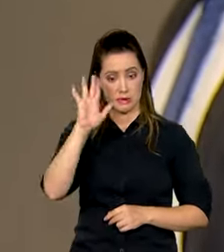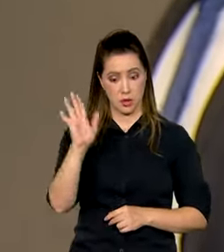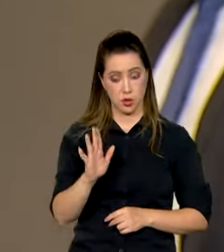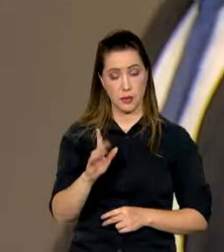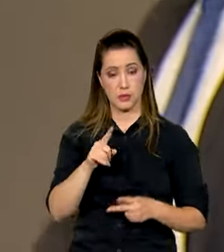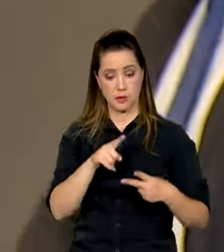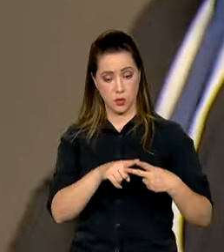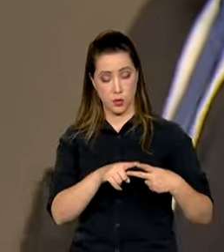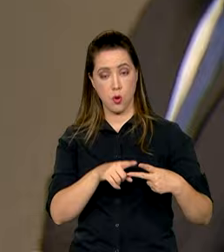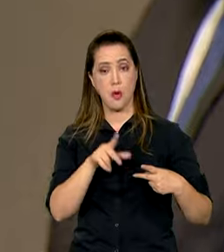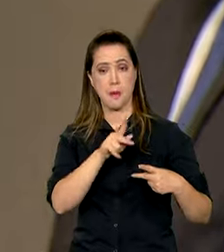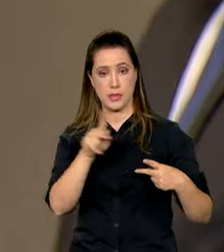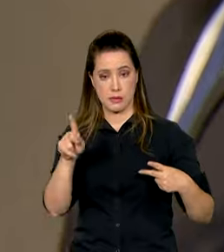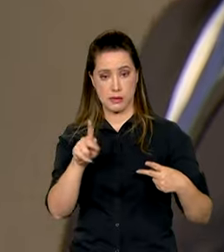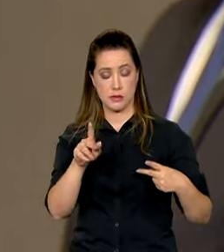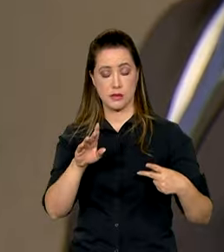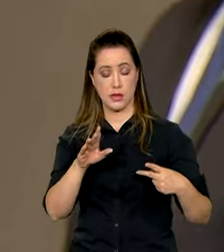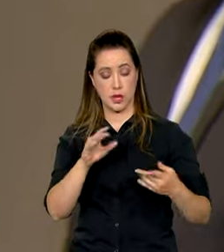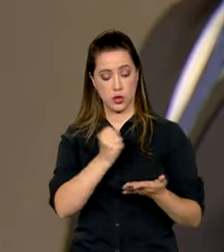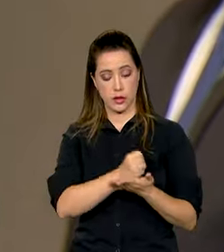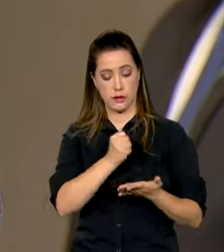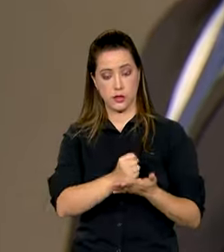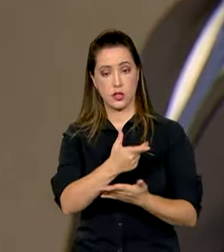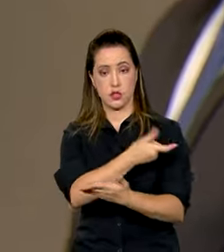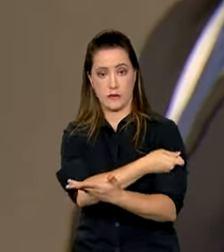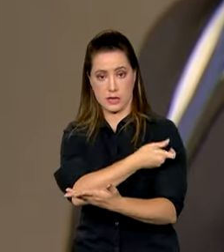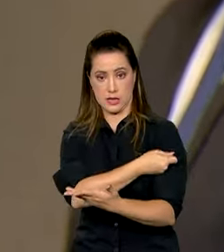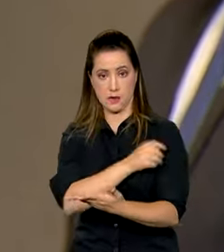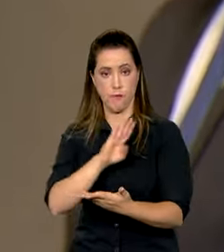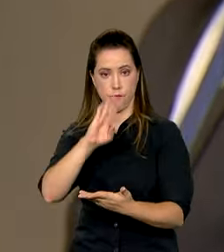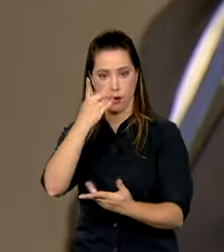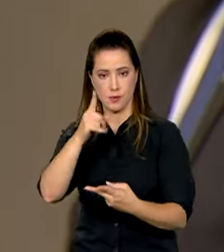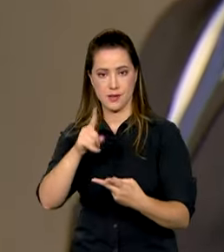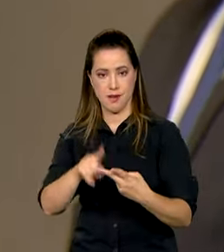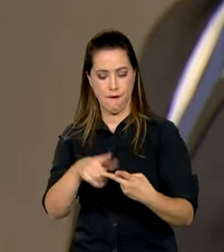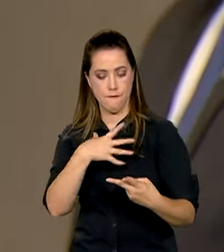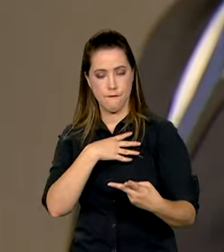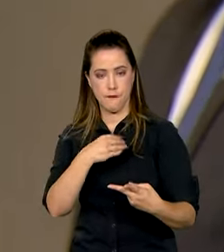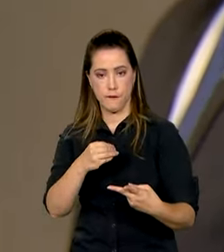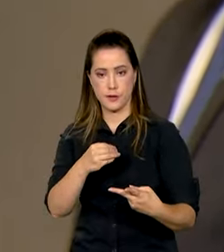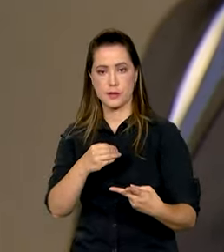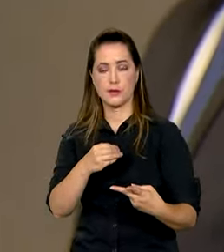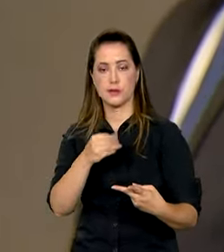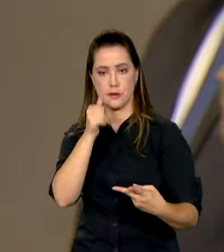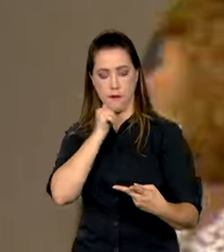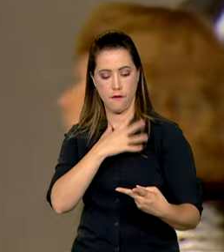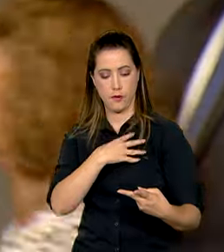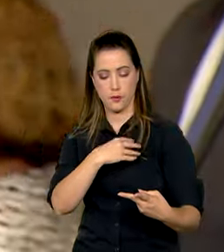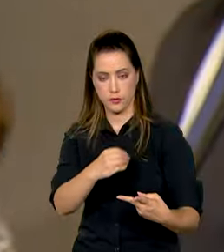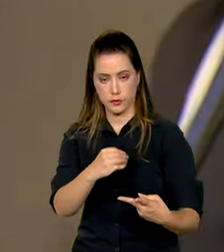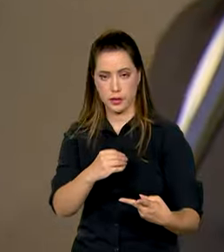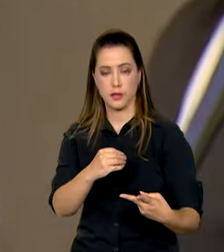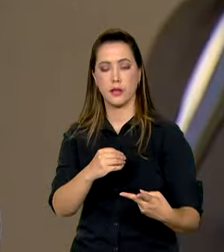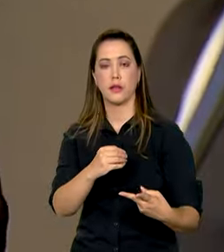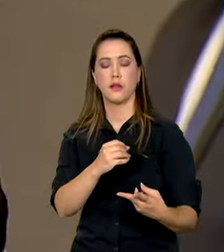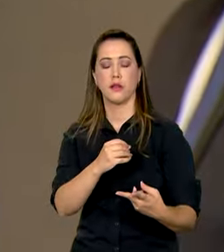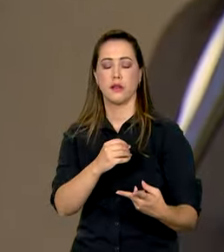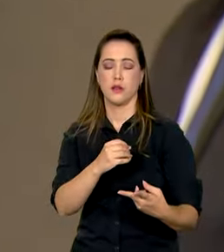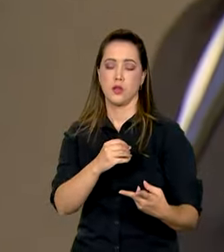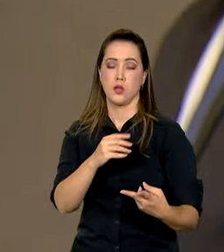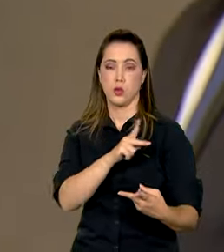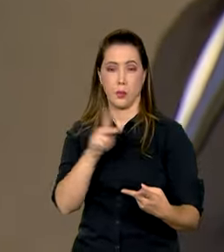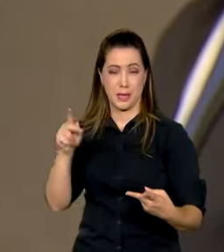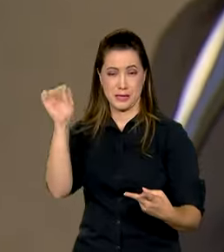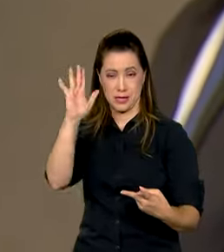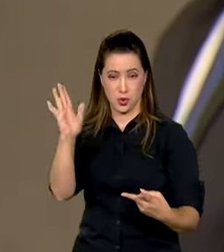Isso é a desinformação de segunda e terceira ordem, que é a desinformação junto com disfarçatriz, junto com hipocrisia, com